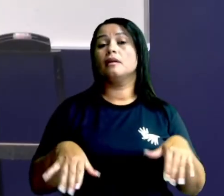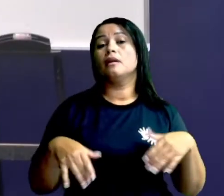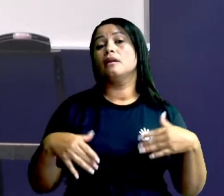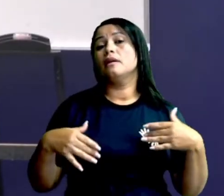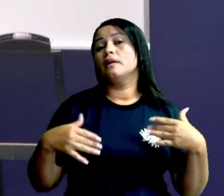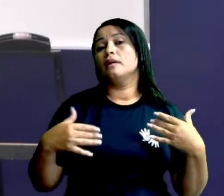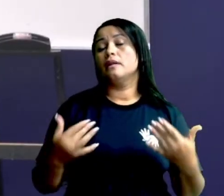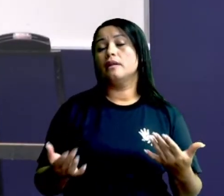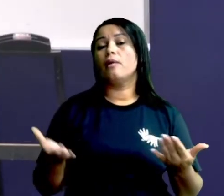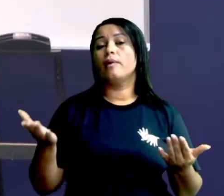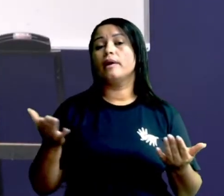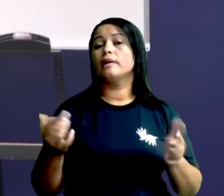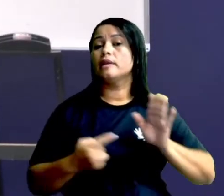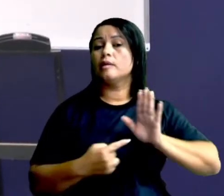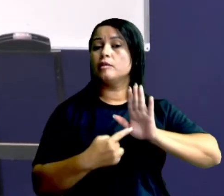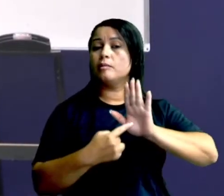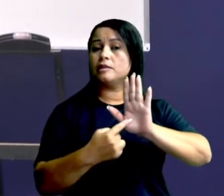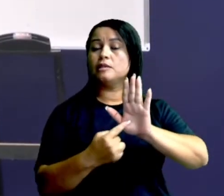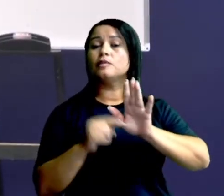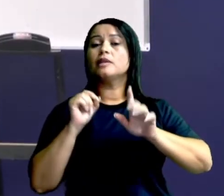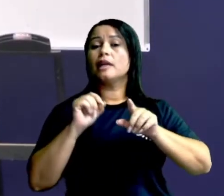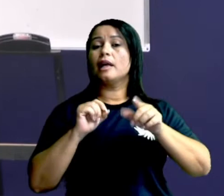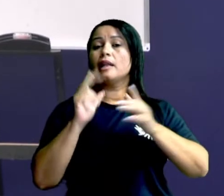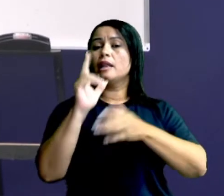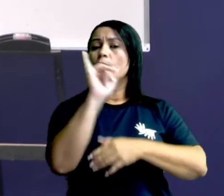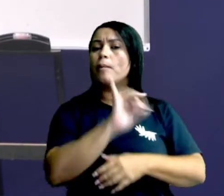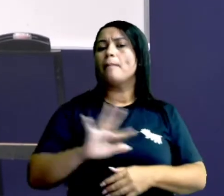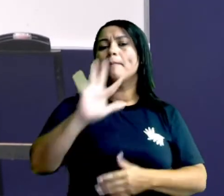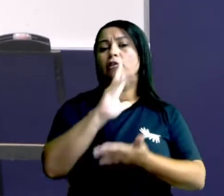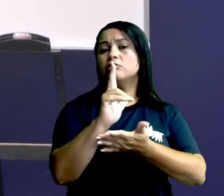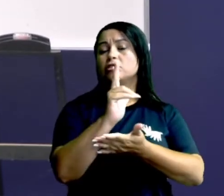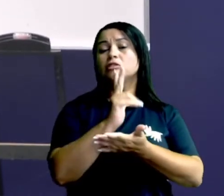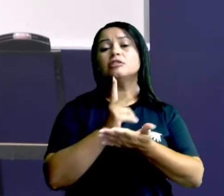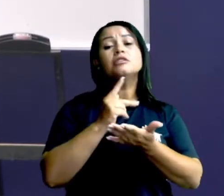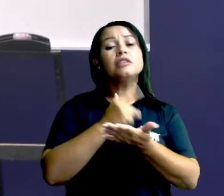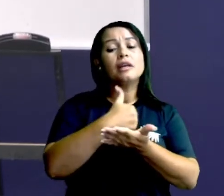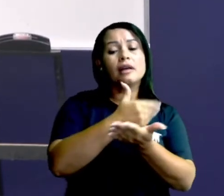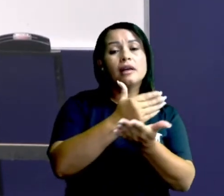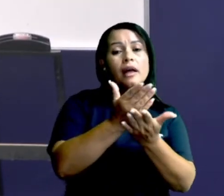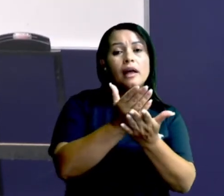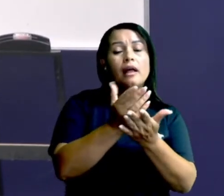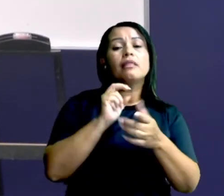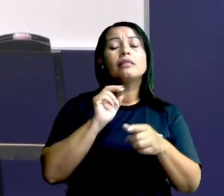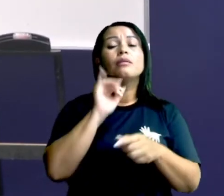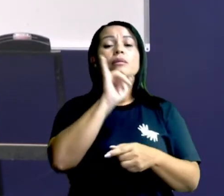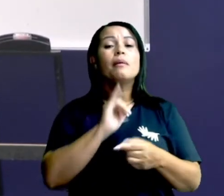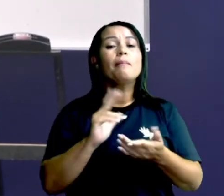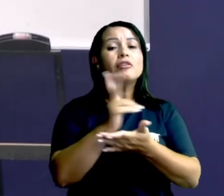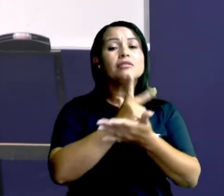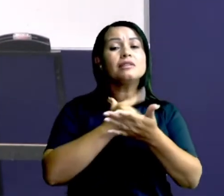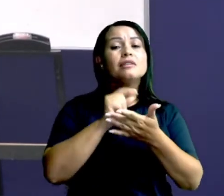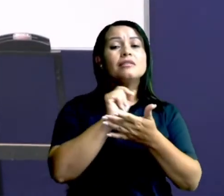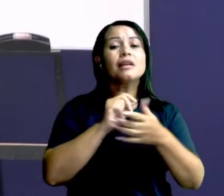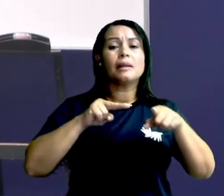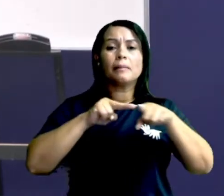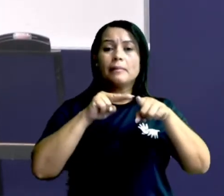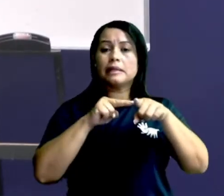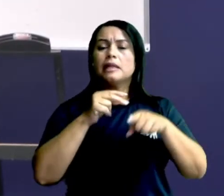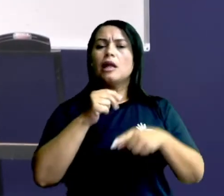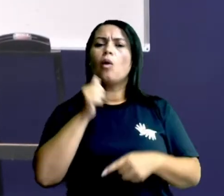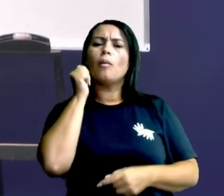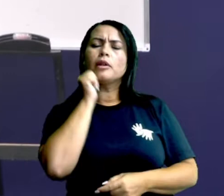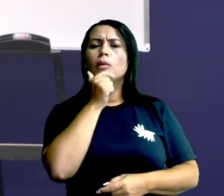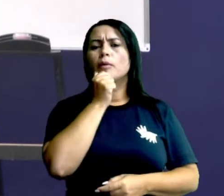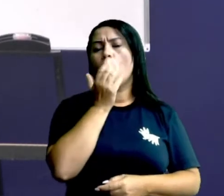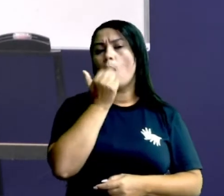Então, aqui é a representação da pizza. Uma pizza com 10 fatias. João e Rafael, cada um comeu 2 fatias.